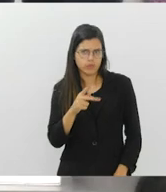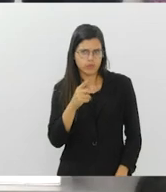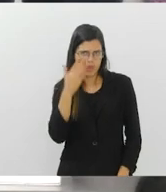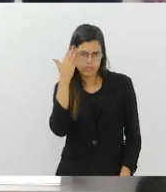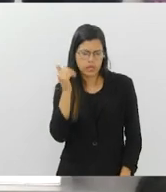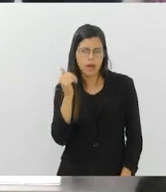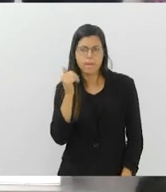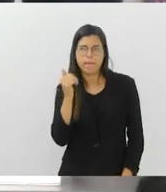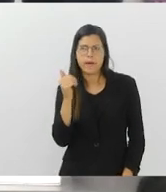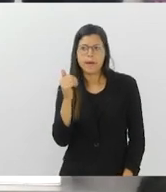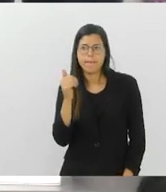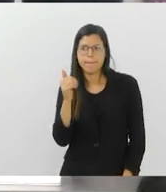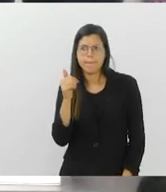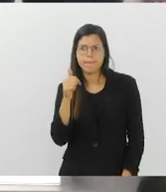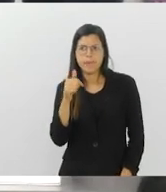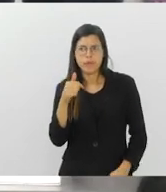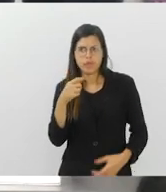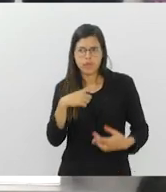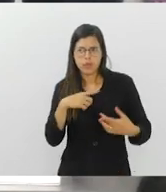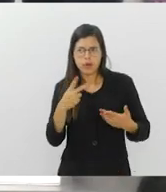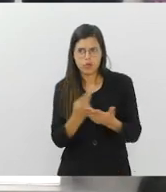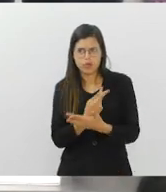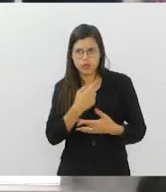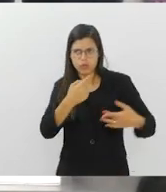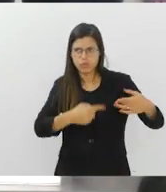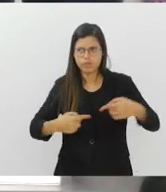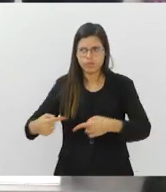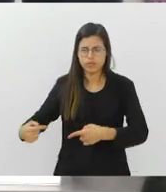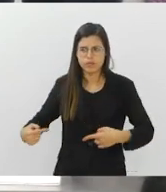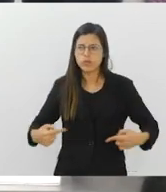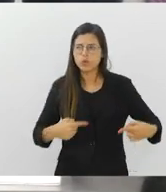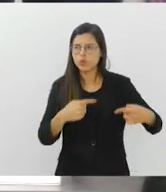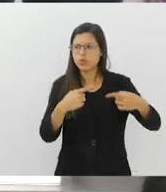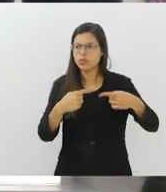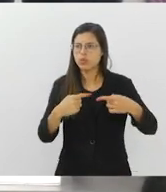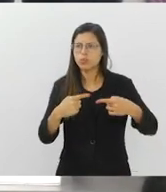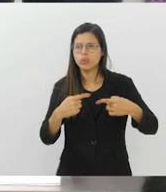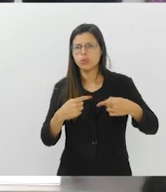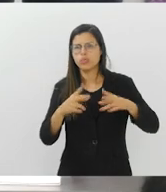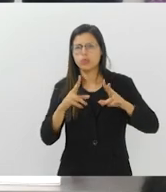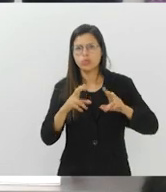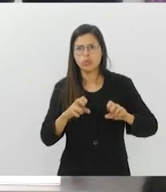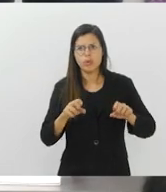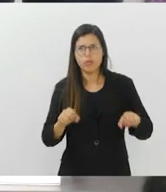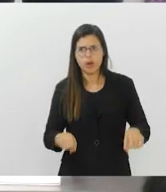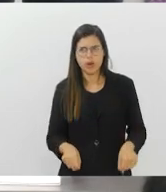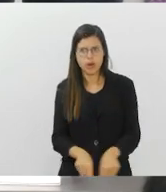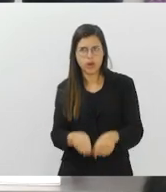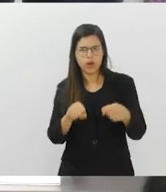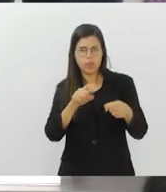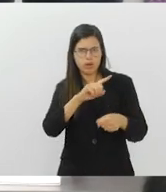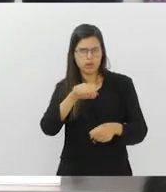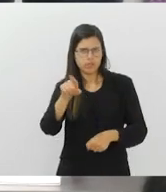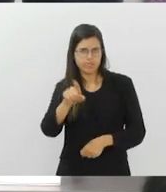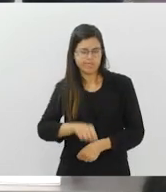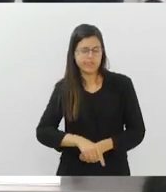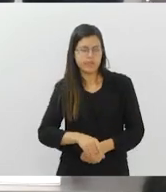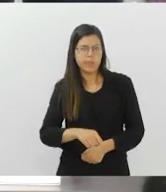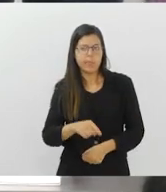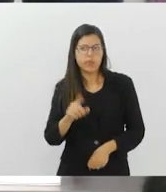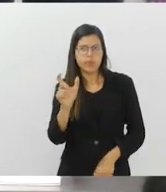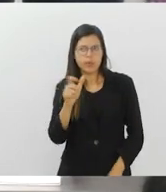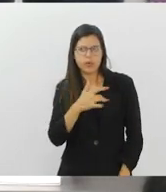acontecido o que nós estamos aqui discutindo? A questão do rompimento unilateralmente dos